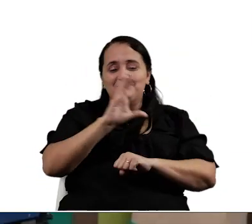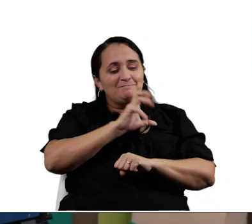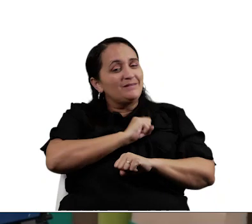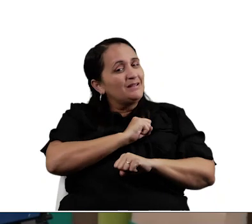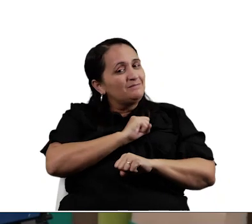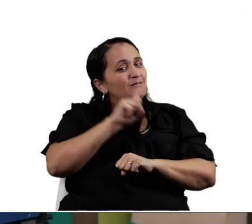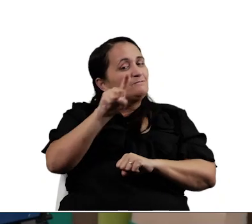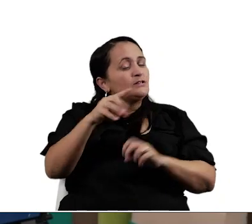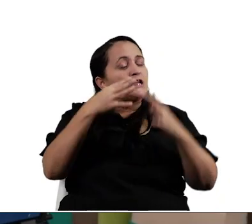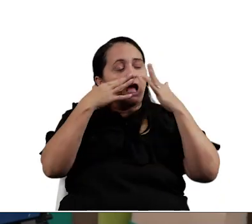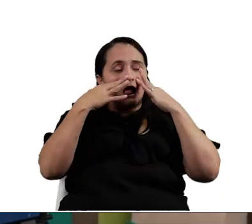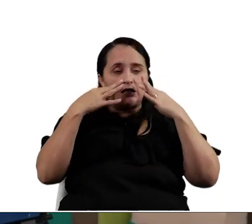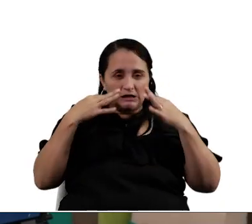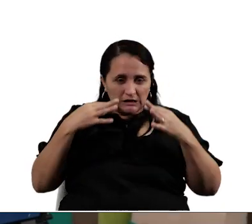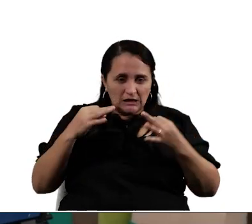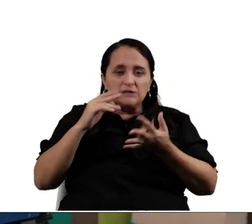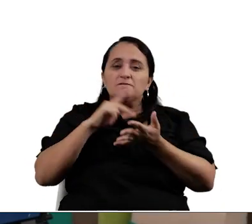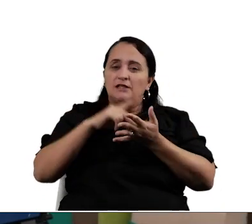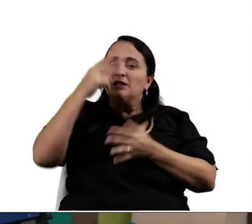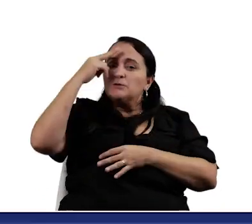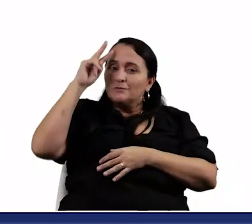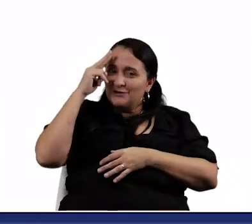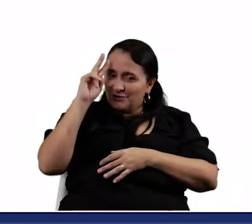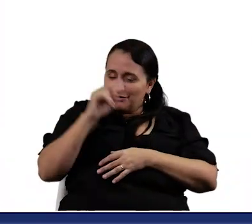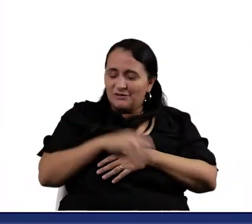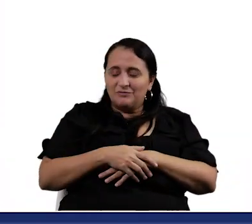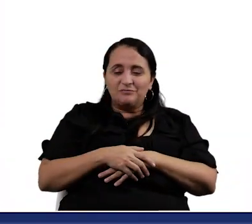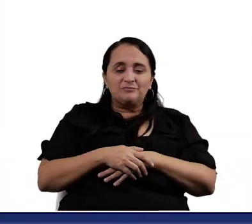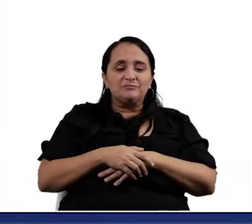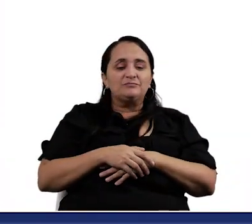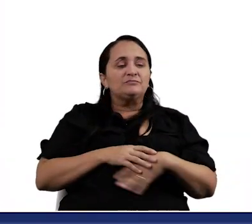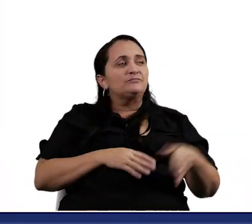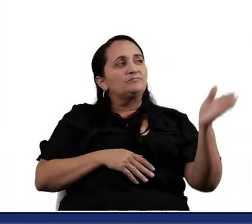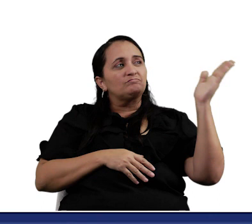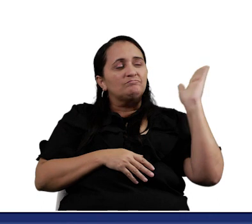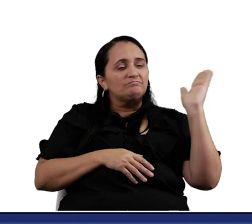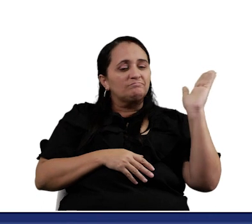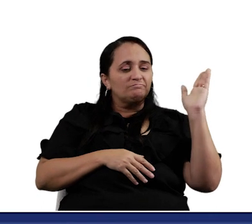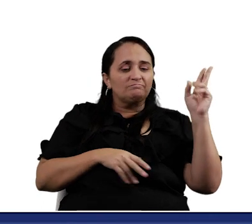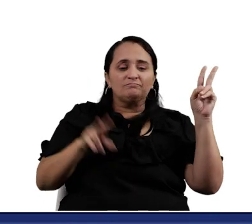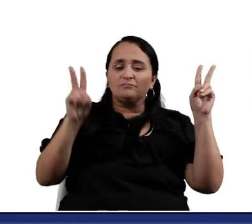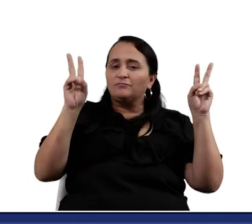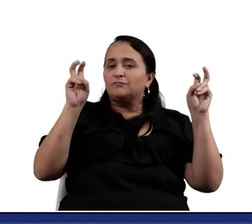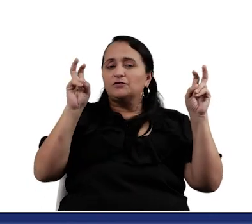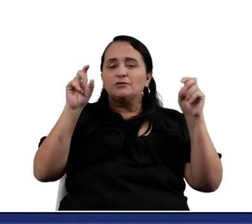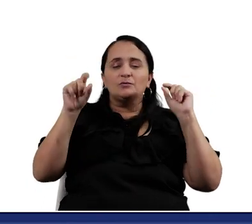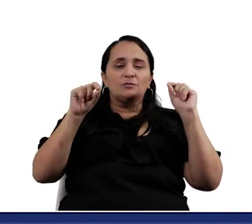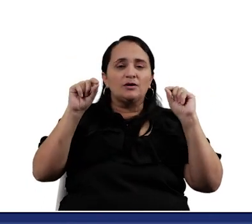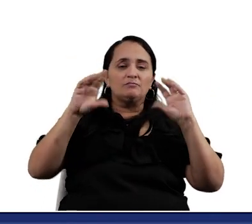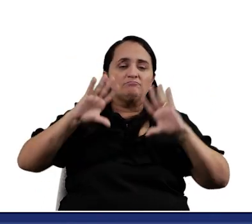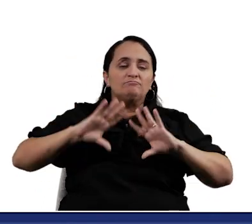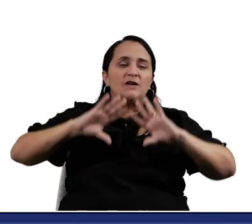prestam atenção quando a Pro conta uma história. Então, o título dessa história é A Festa no Céu.